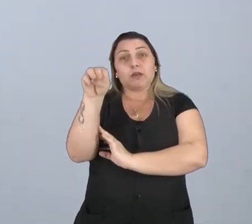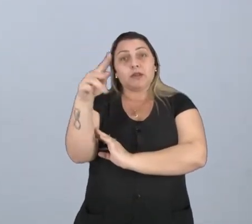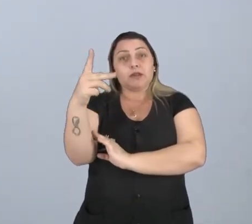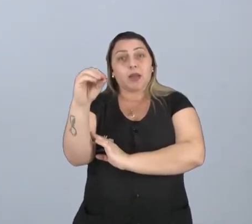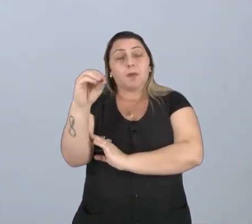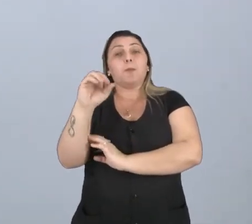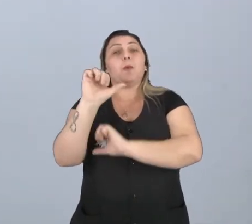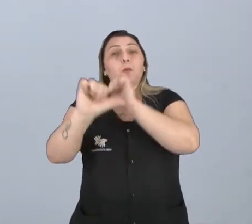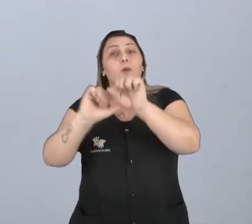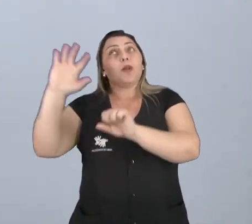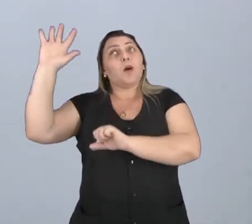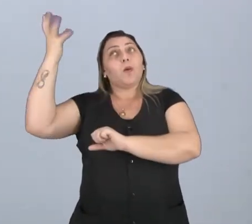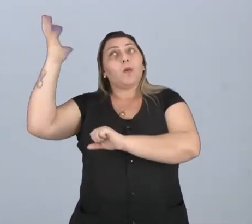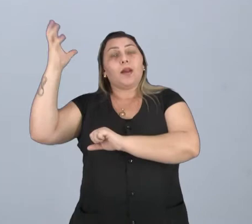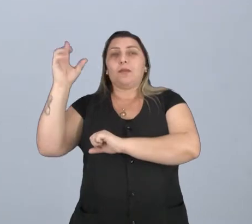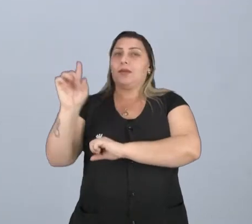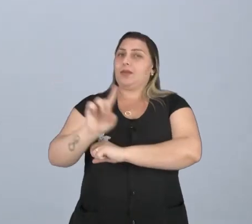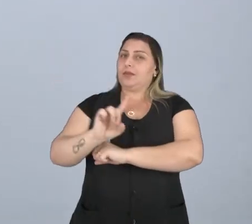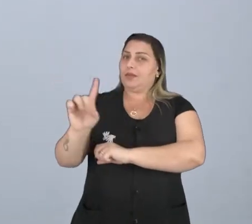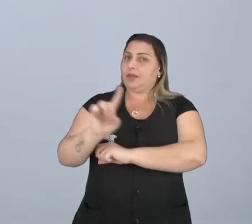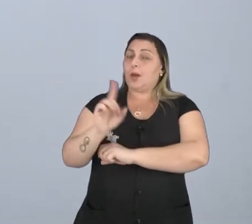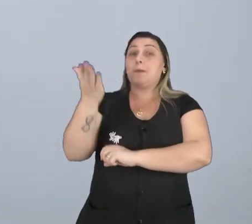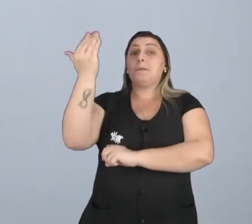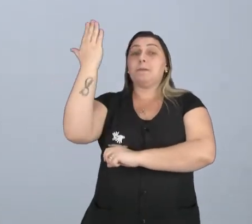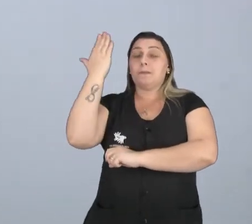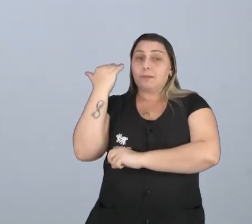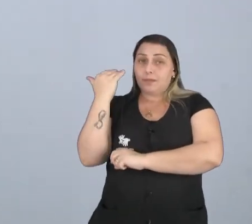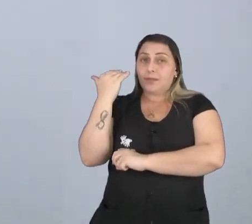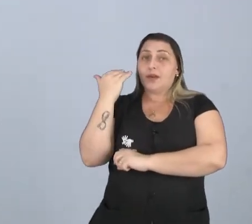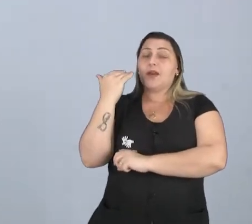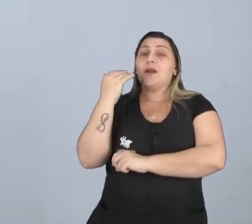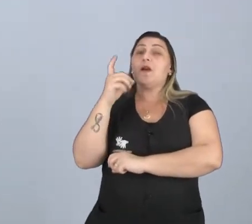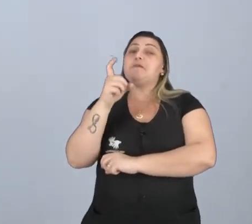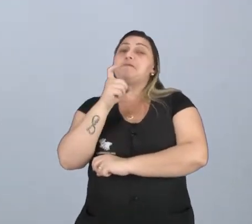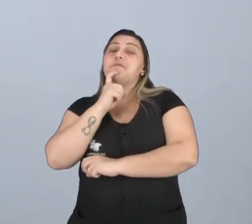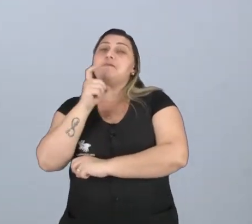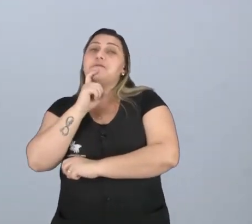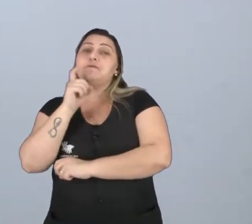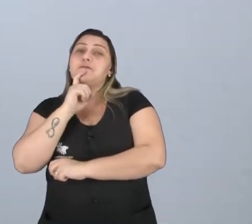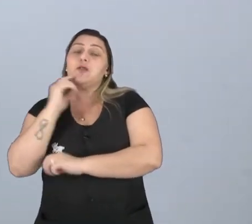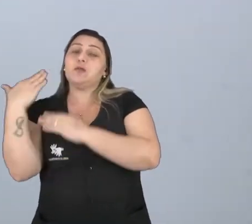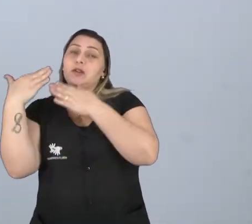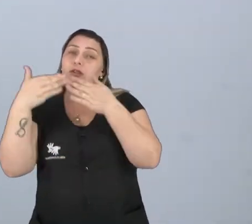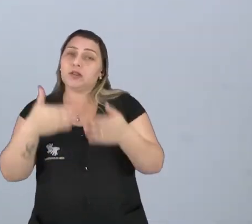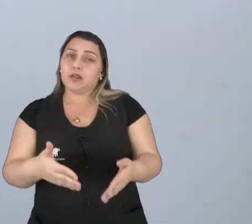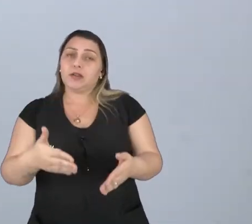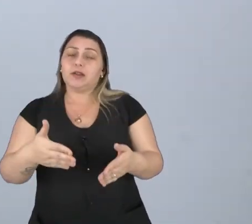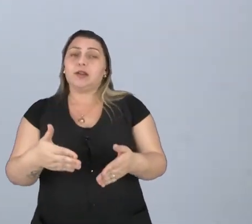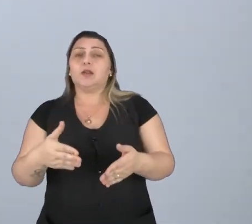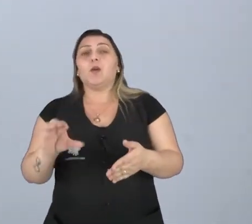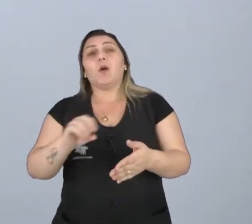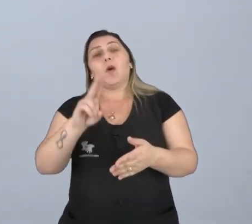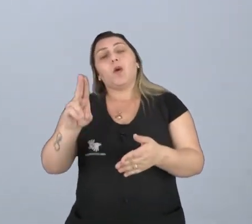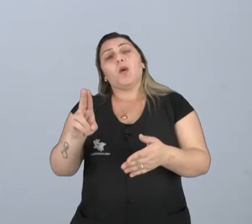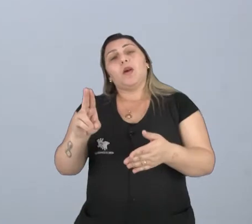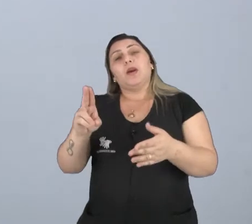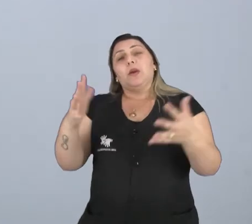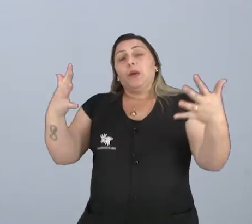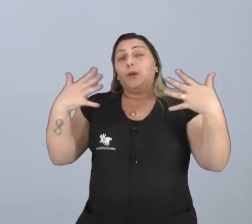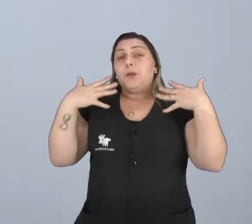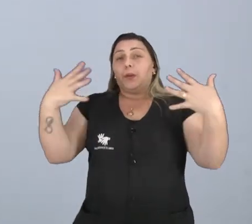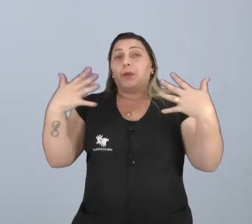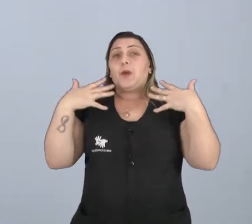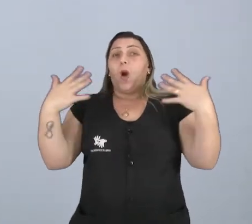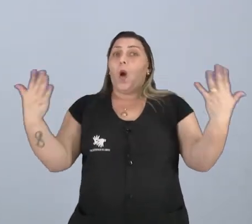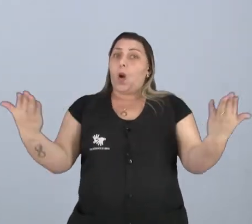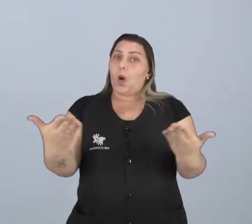clima não. Então, quando você quiser se referir a algo passageiro, né, uma frente fria que está chegando, ou um dia que está muito quente, você fala,